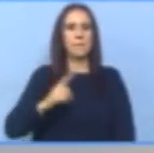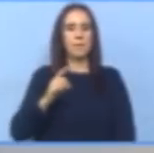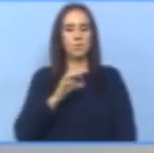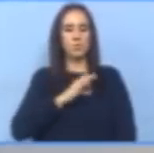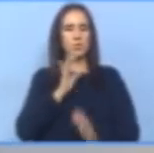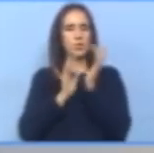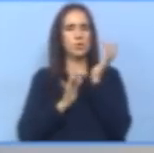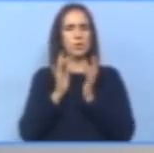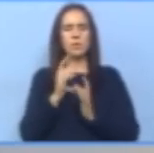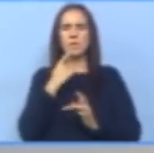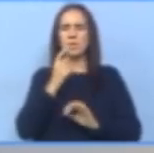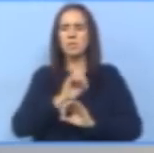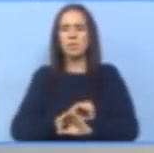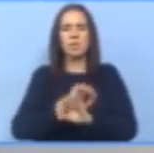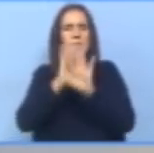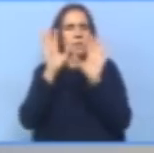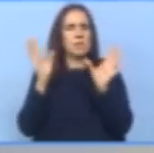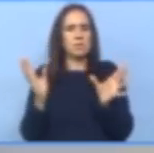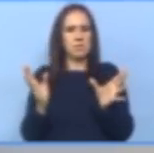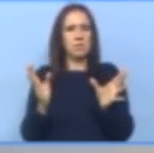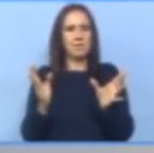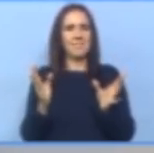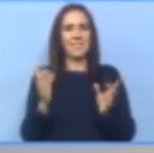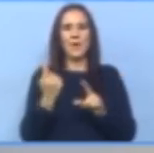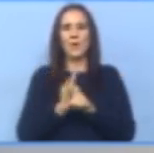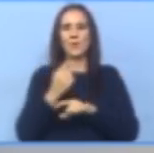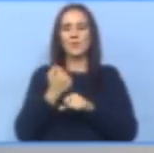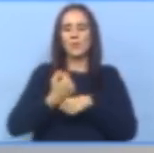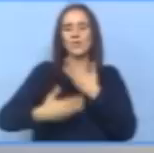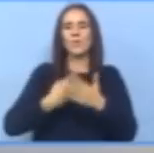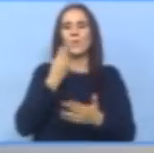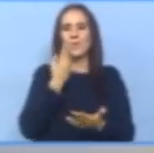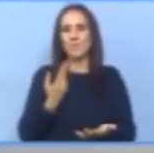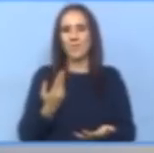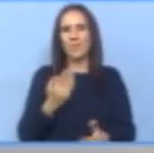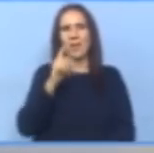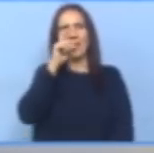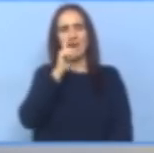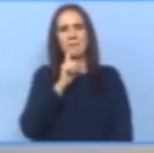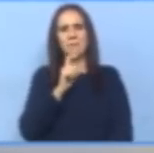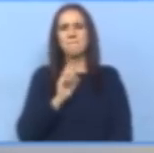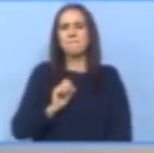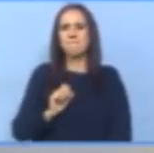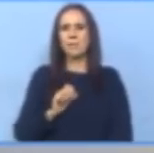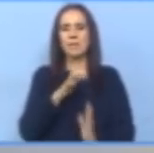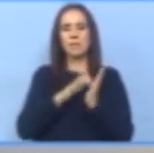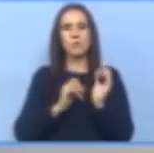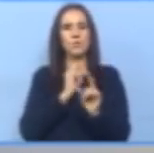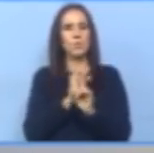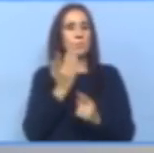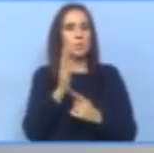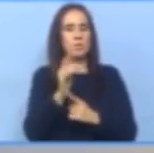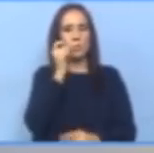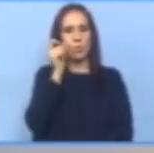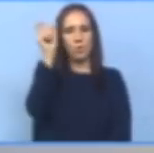Jesus diz com tanta clareza como é que as coisas funcionam. Lembro-me, assim, à partida de um outro texto, por exemplo, quando o